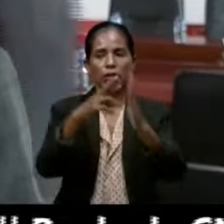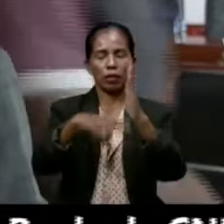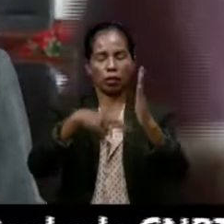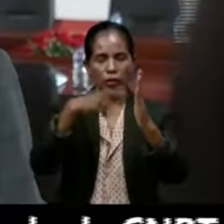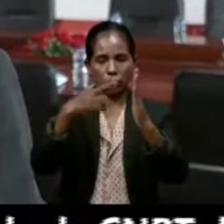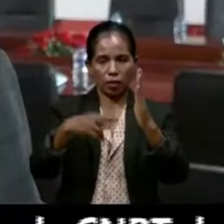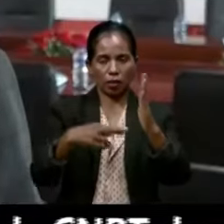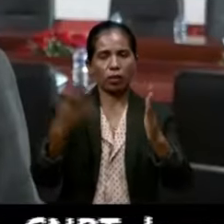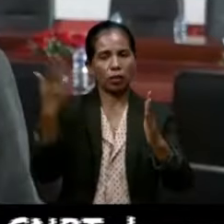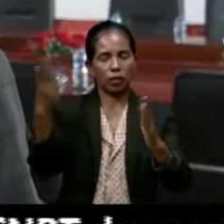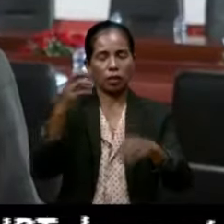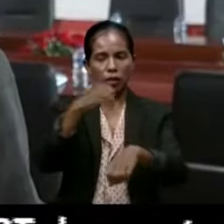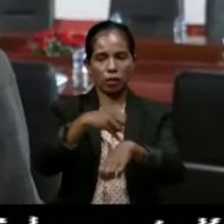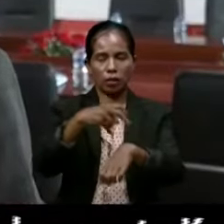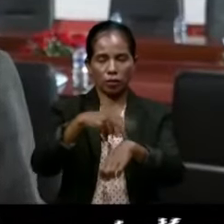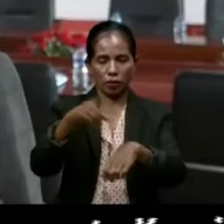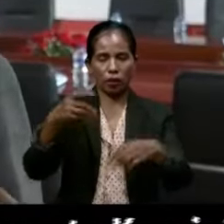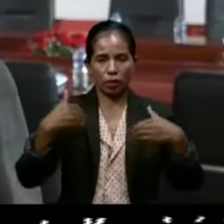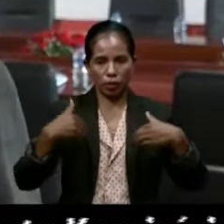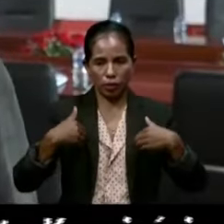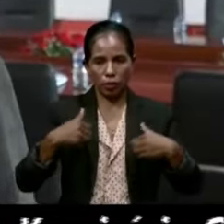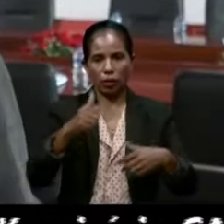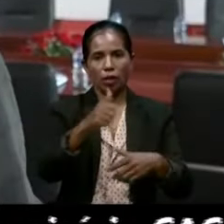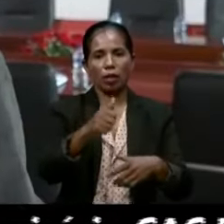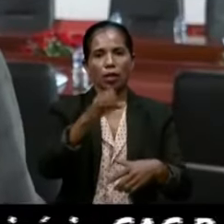ai iya internasional, regras internasional iya, ai so